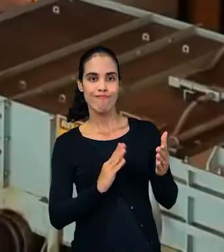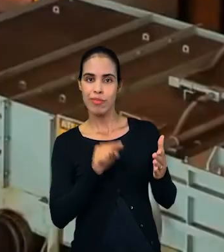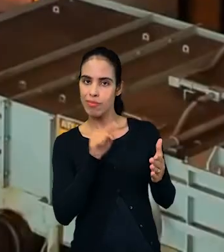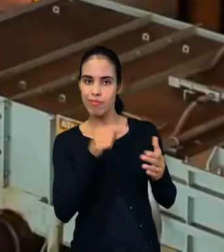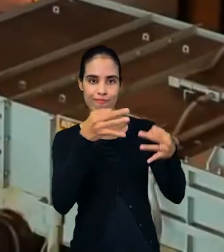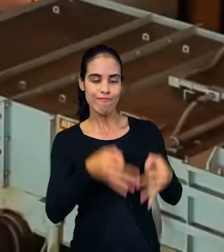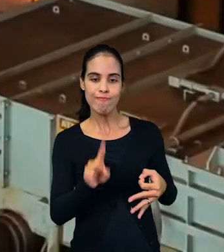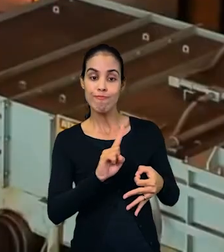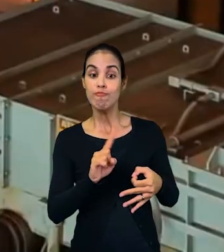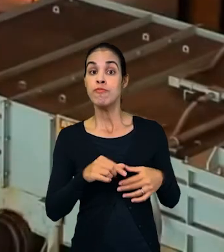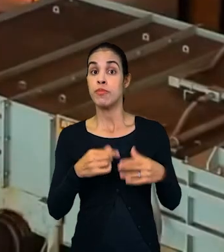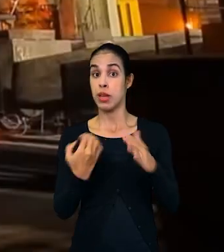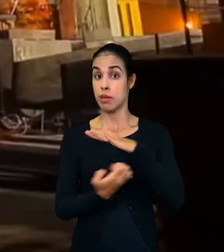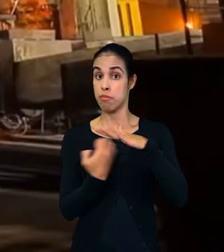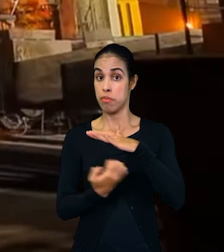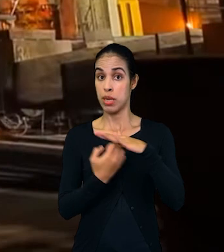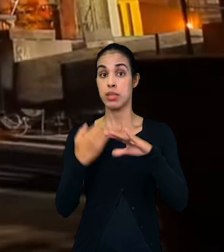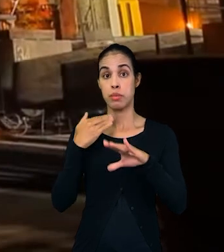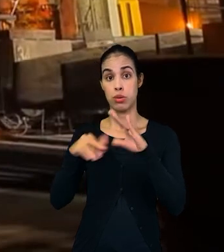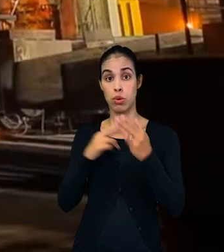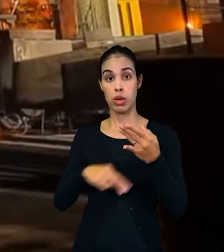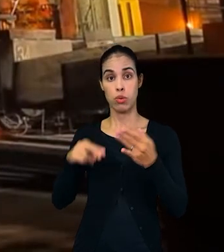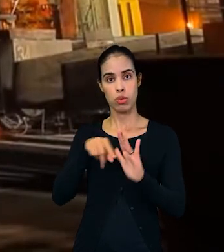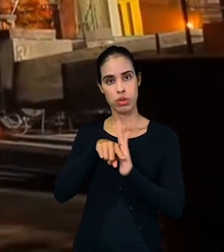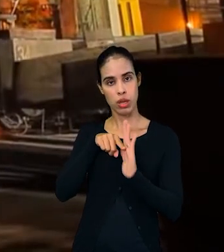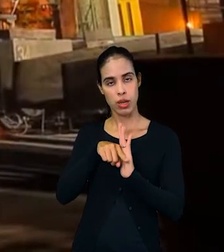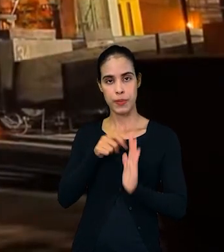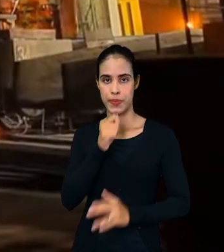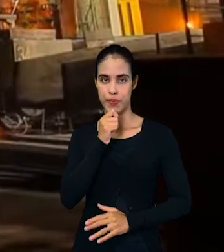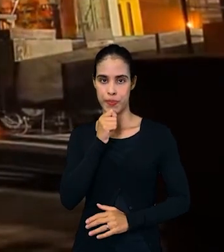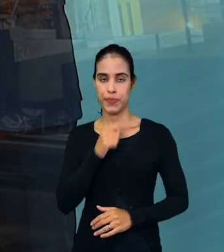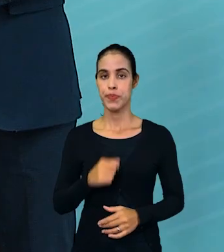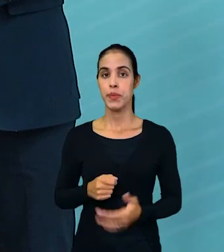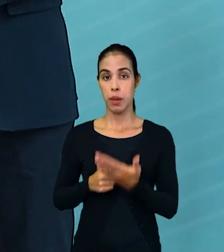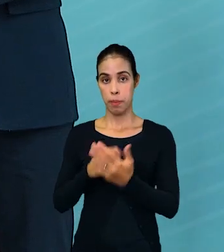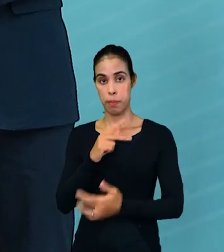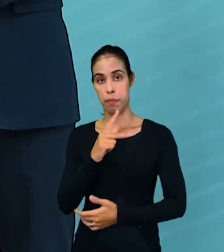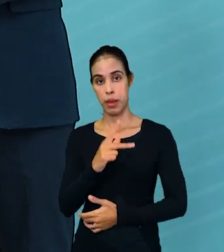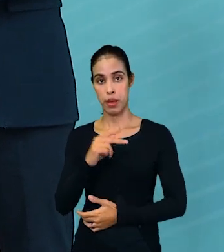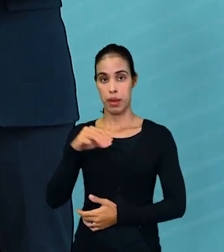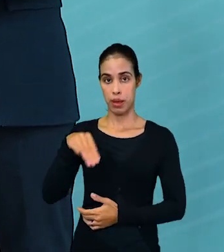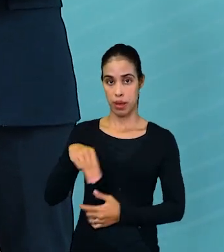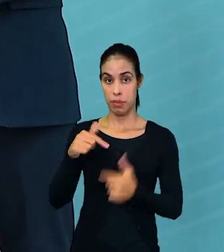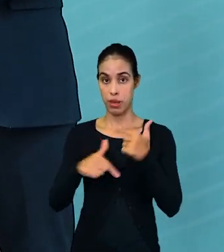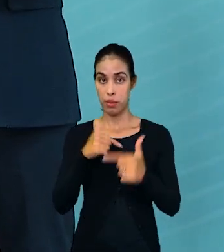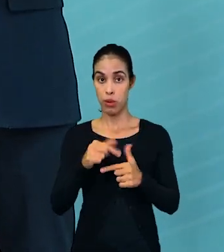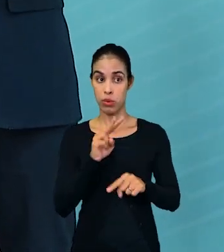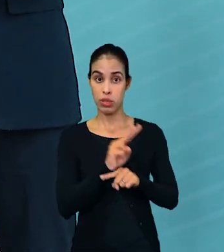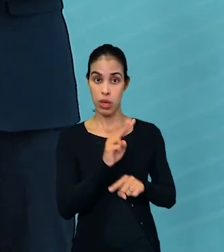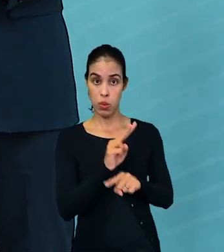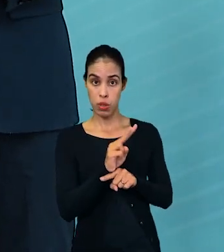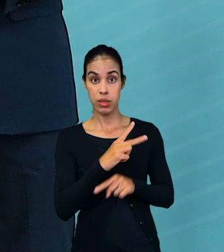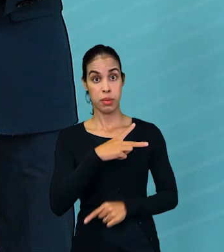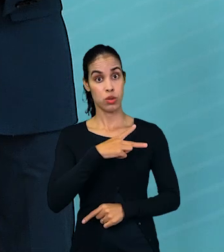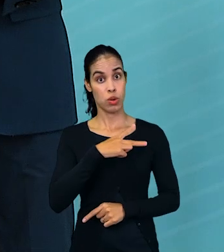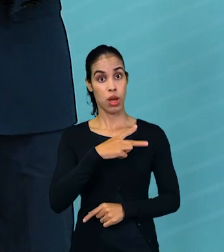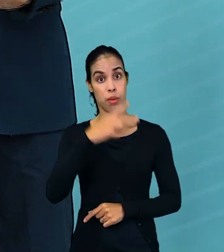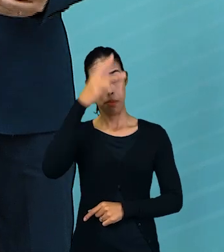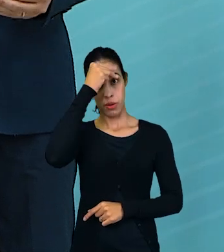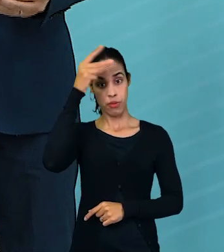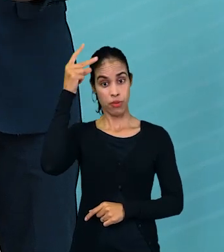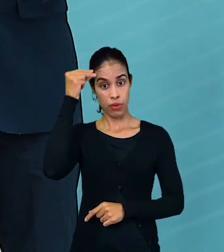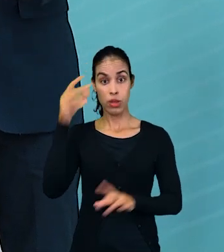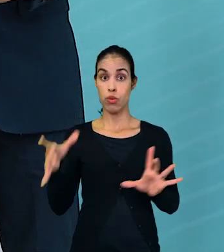unânime. A Usiminas entrou com recurso ainda não analisado. Um policial militar que trabalhou como segurança particular